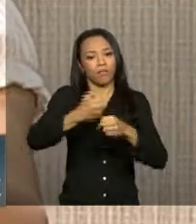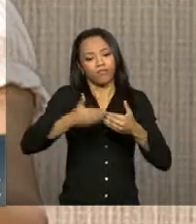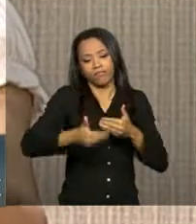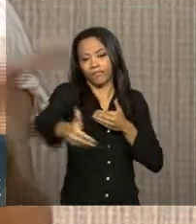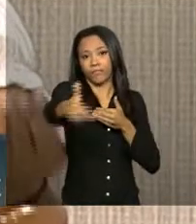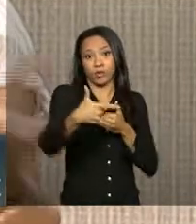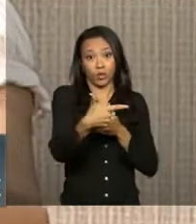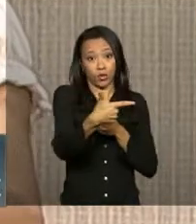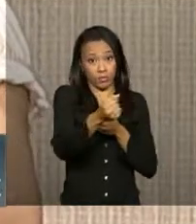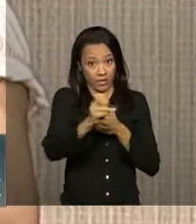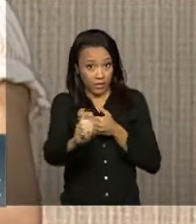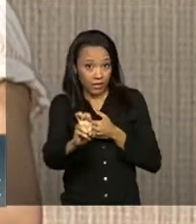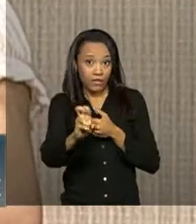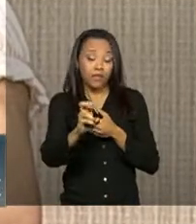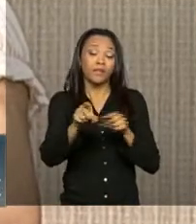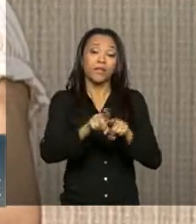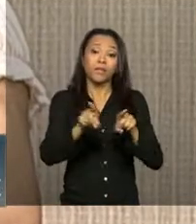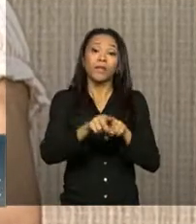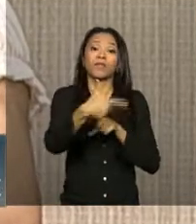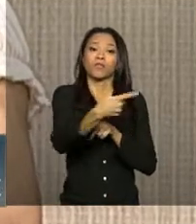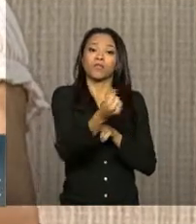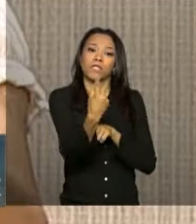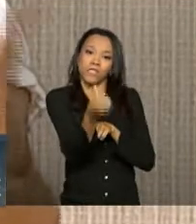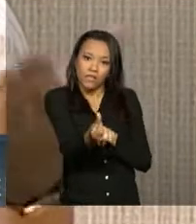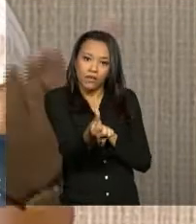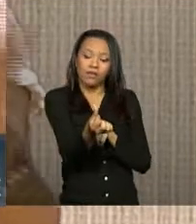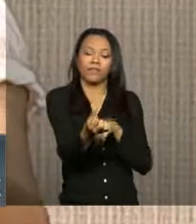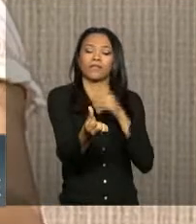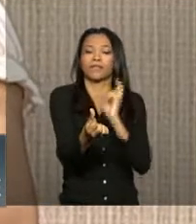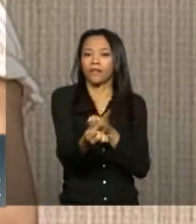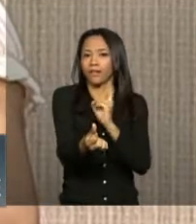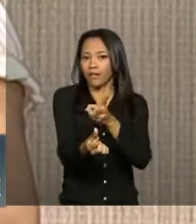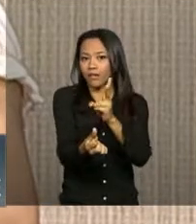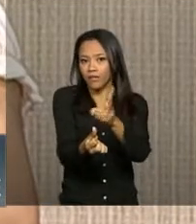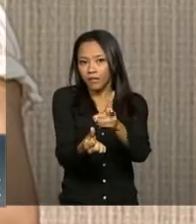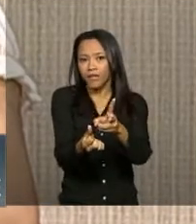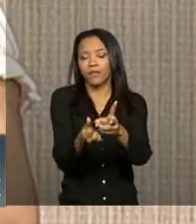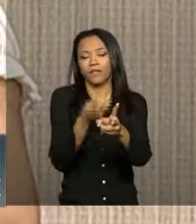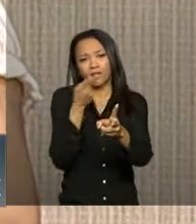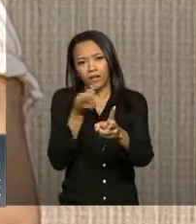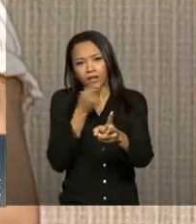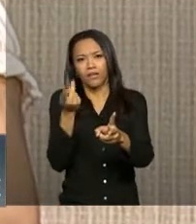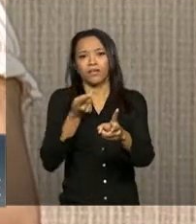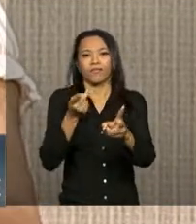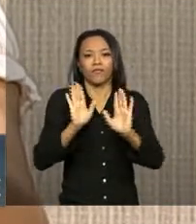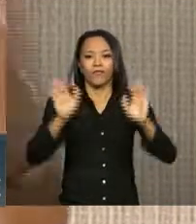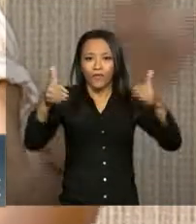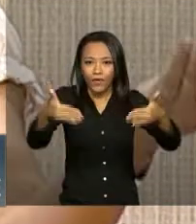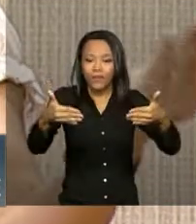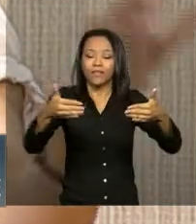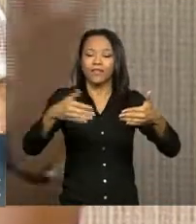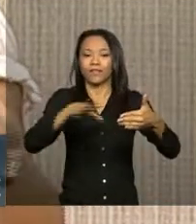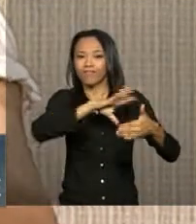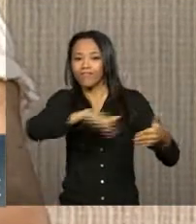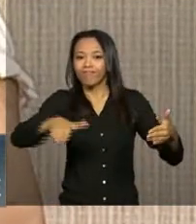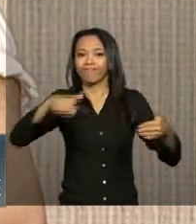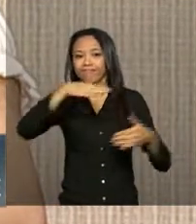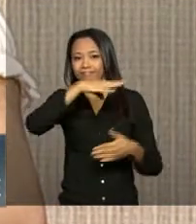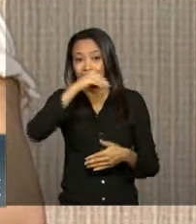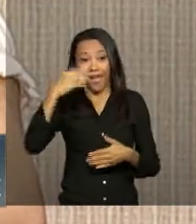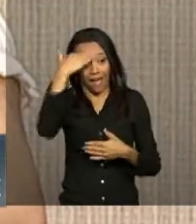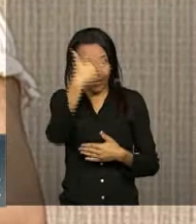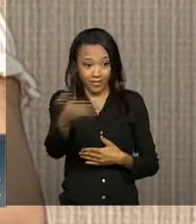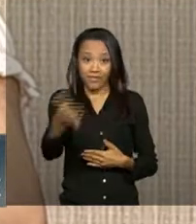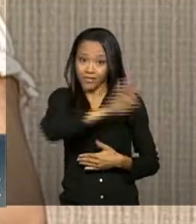também 2016 está dedicando sem falar no protagonismo infanto-juvenil né então agradecer a presença das crianças